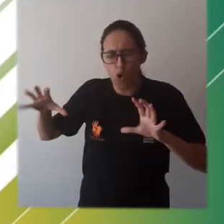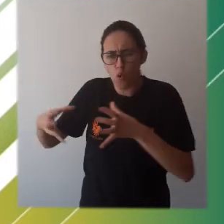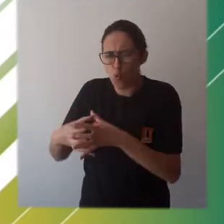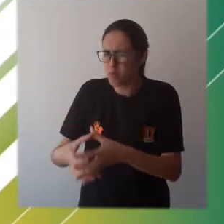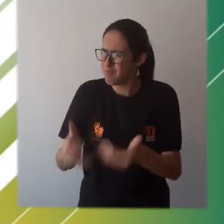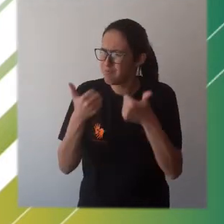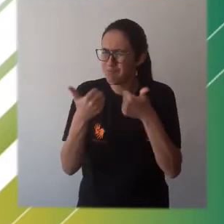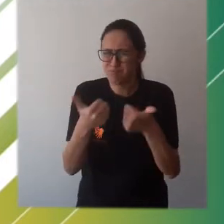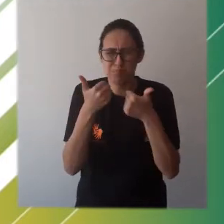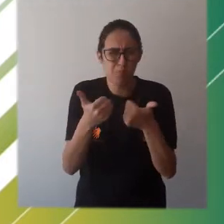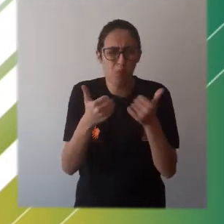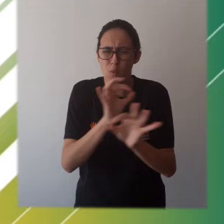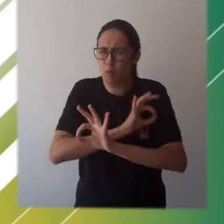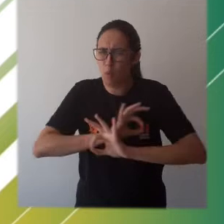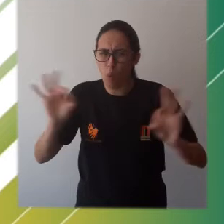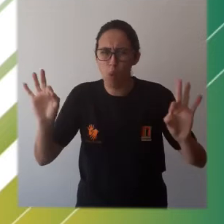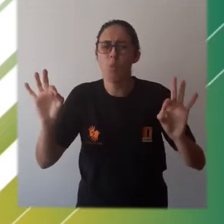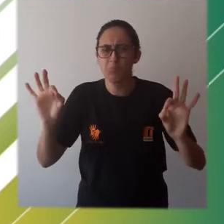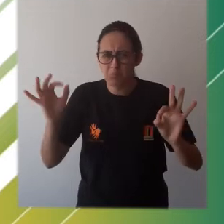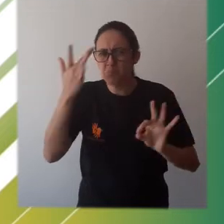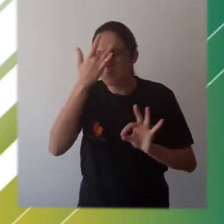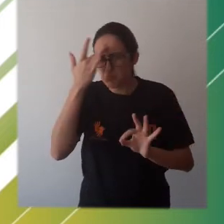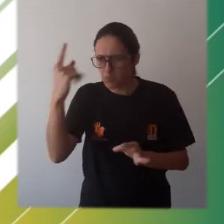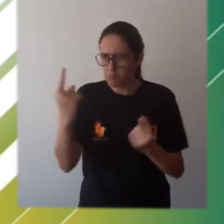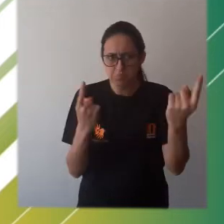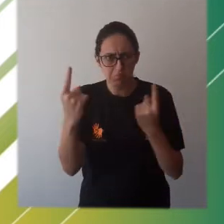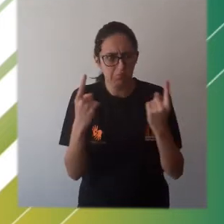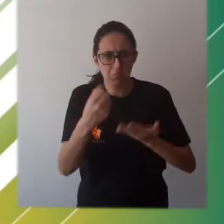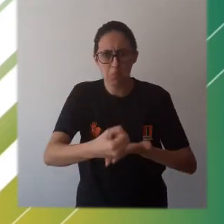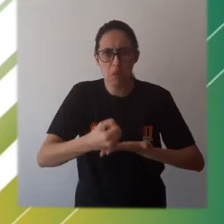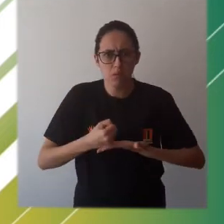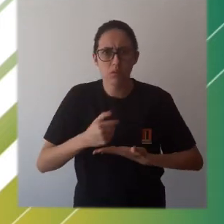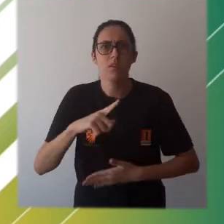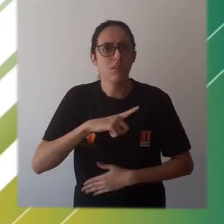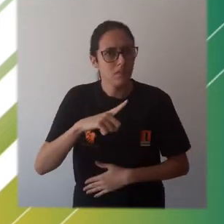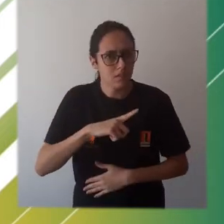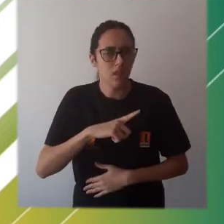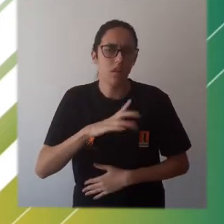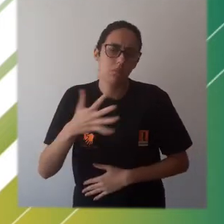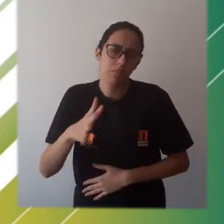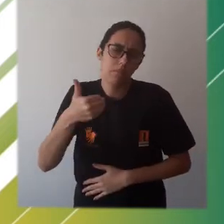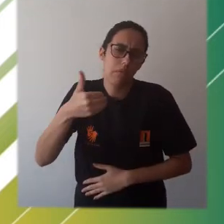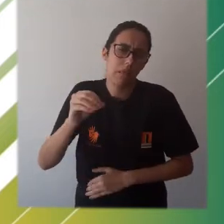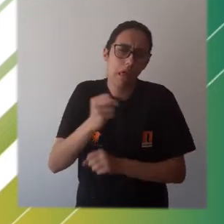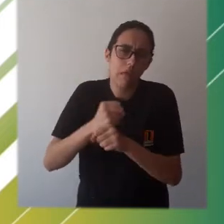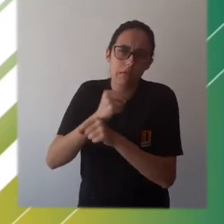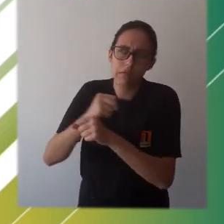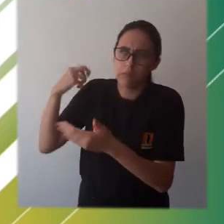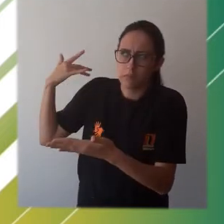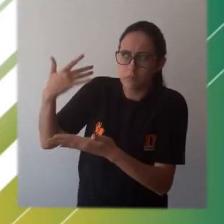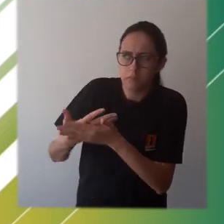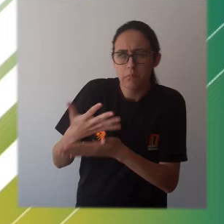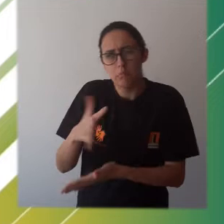temos um grupo muito bom de pessoas que durante esse último, podemos colocar assim, essa última